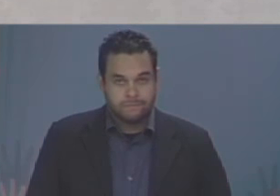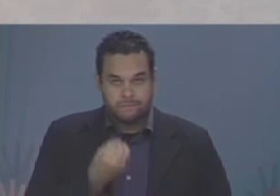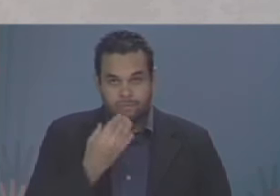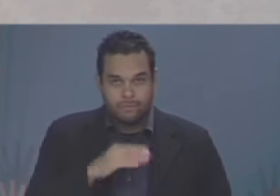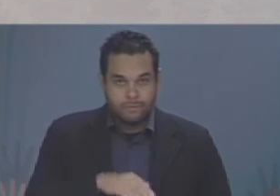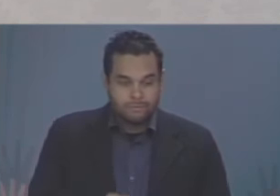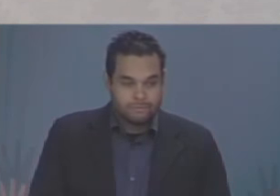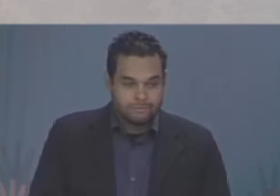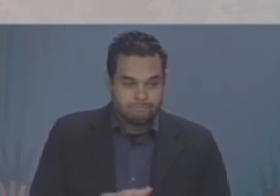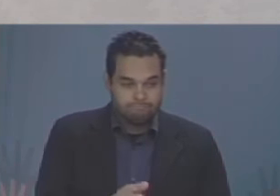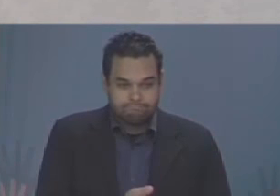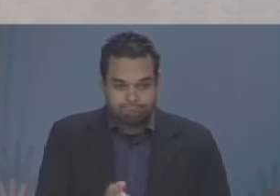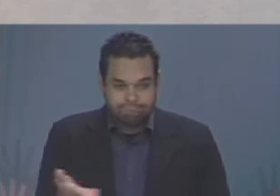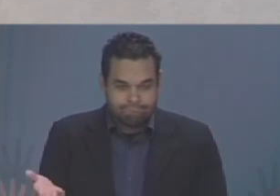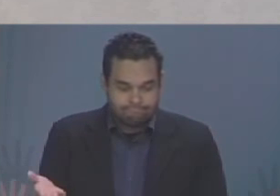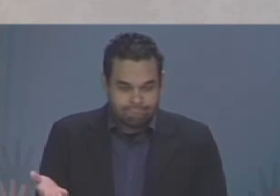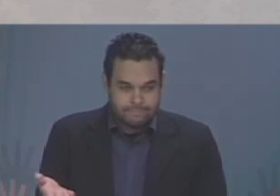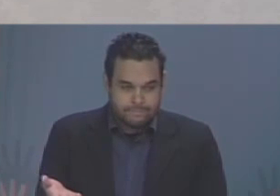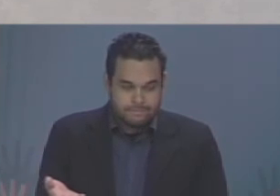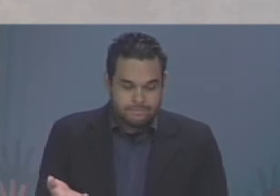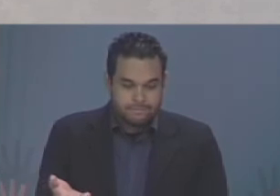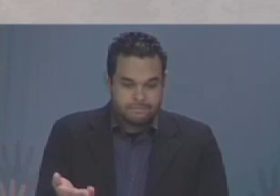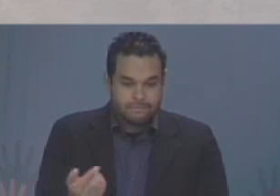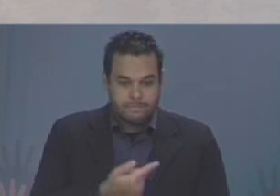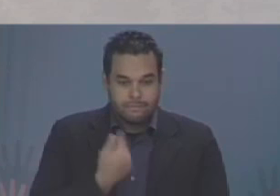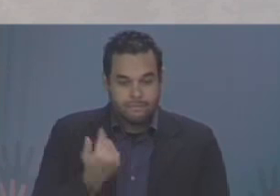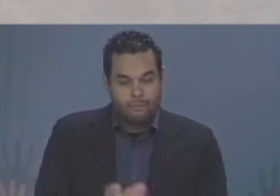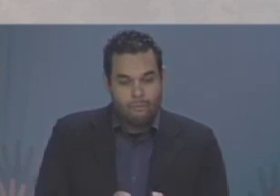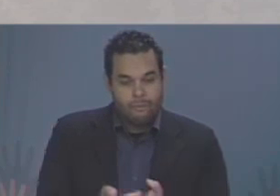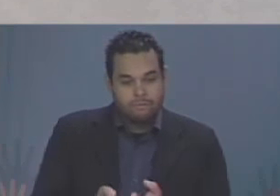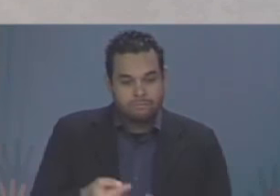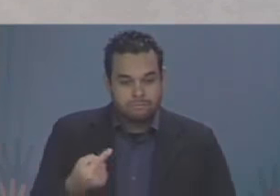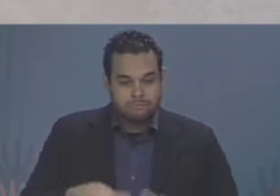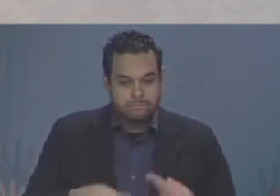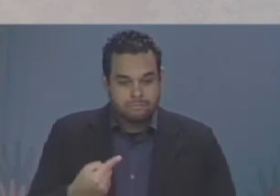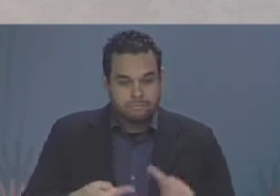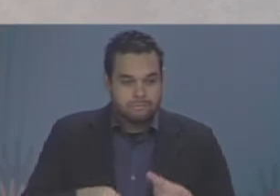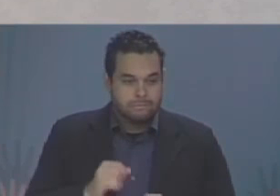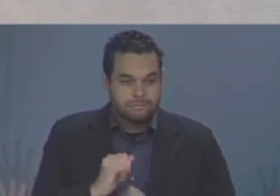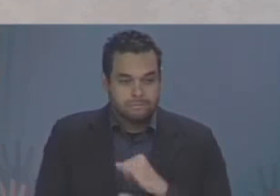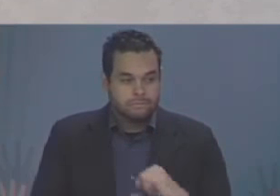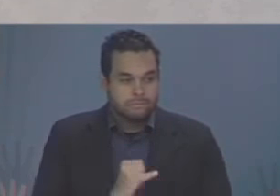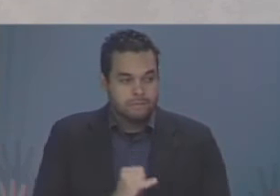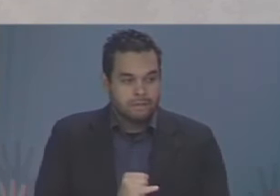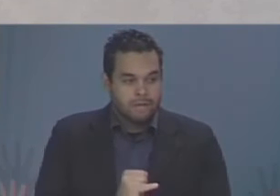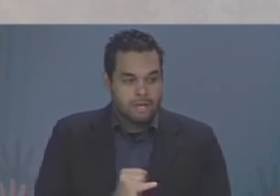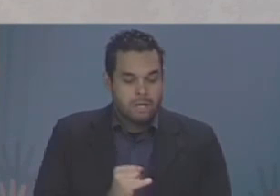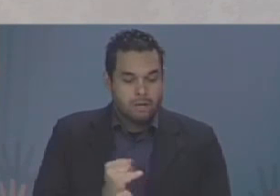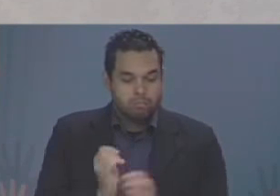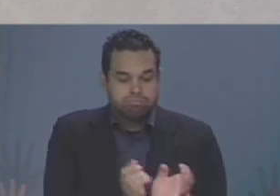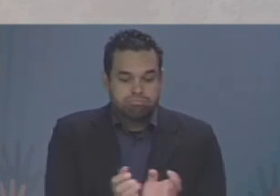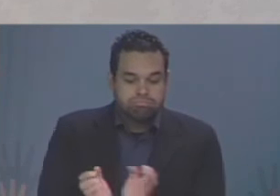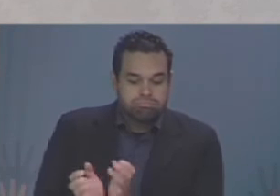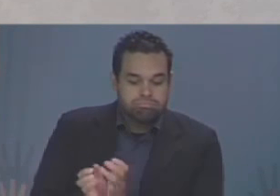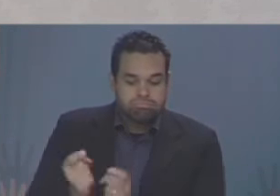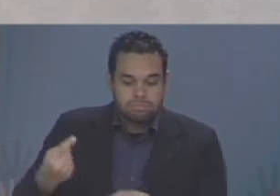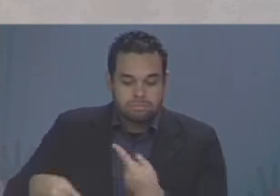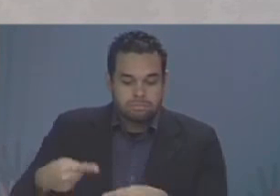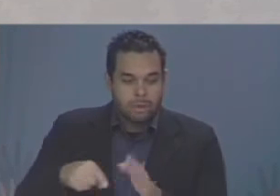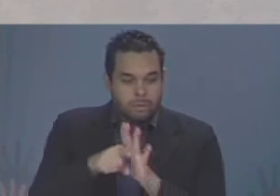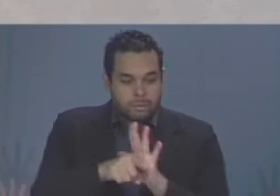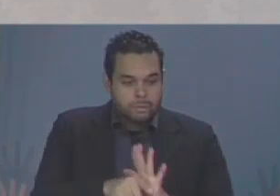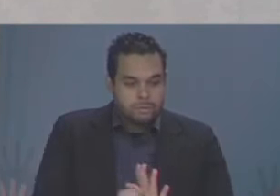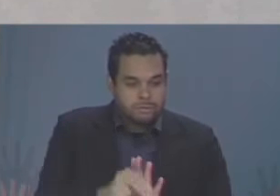Boa noite a todas e a todos. Estamos iniciando o debate online entre as chapas concorrentes à consulta nacional